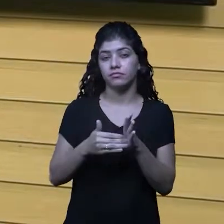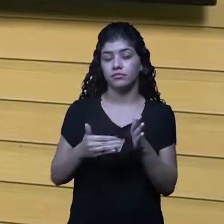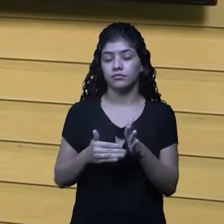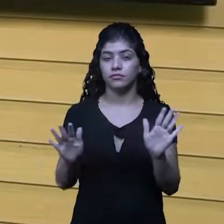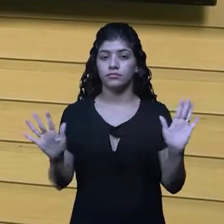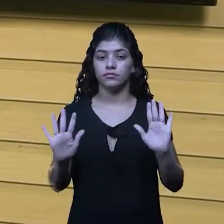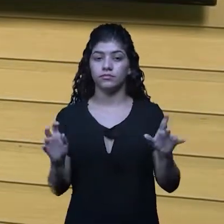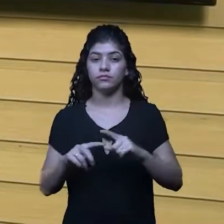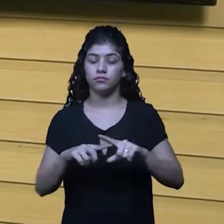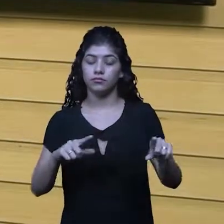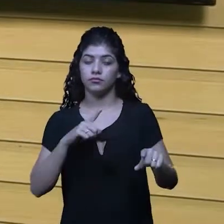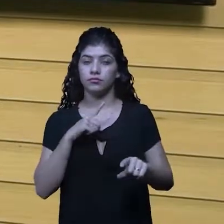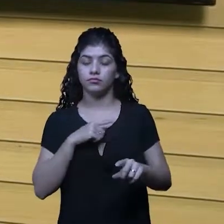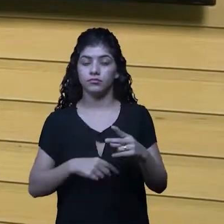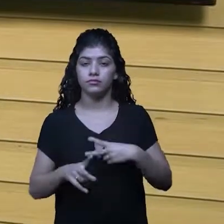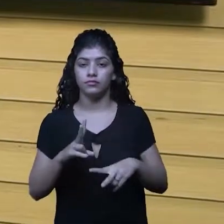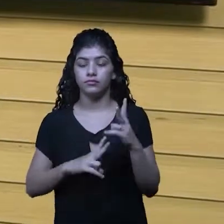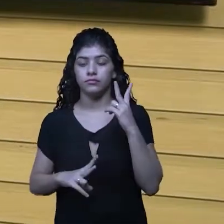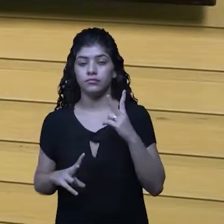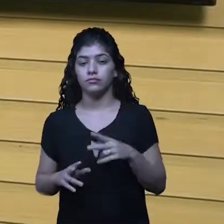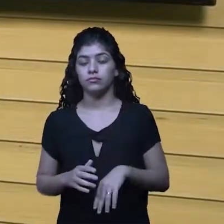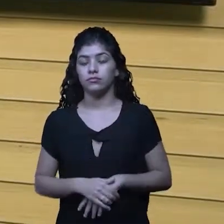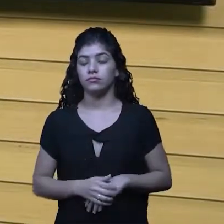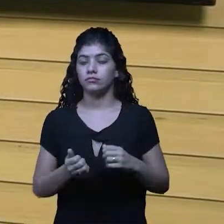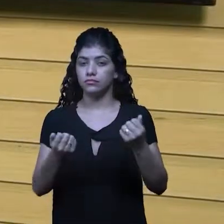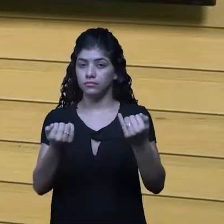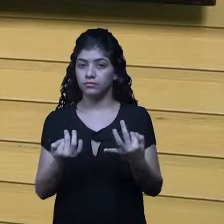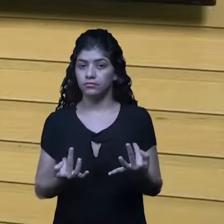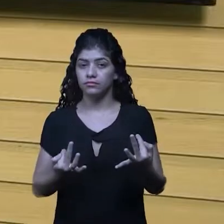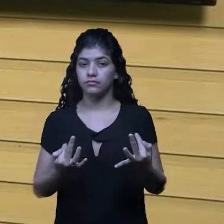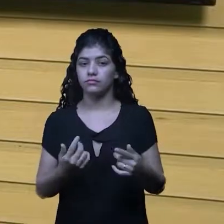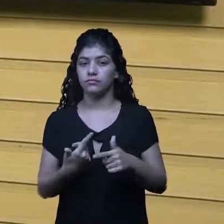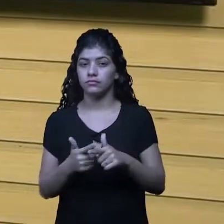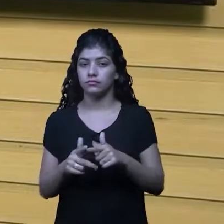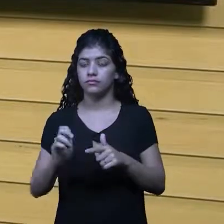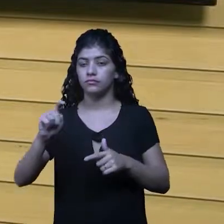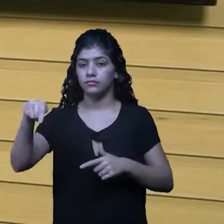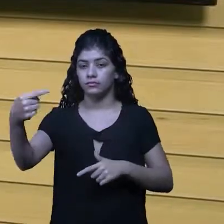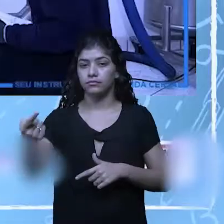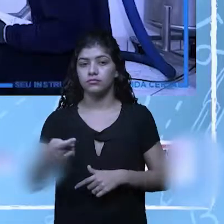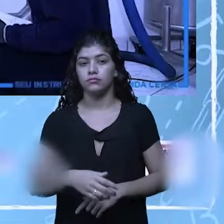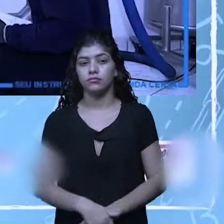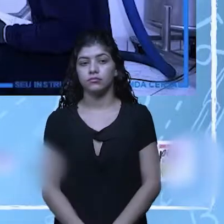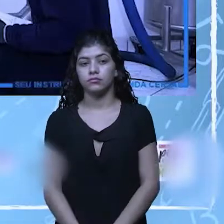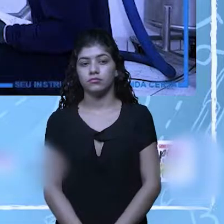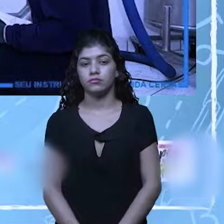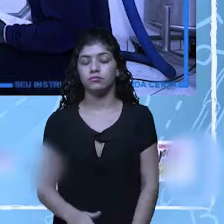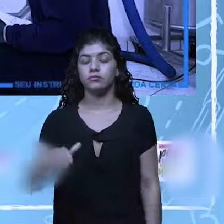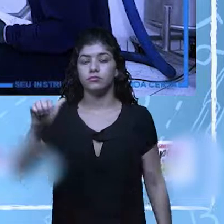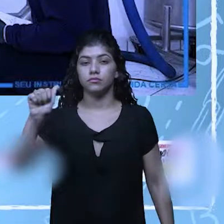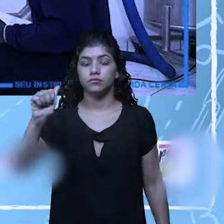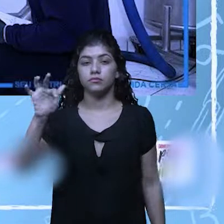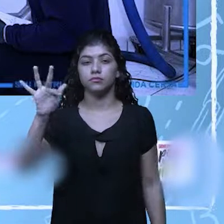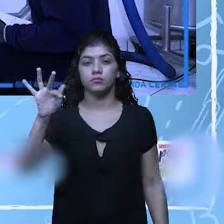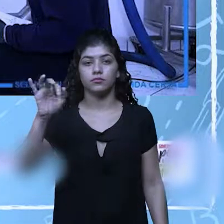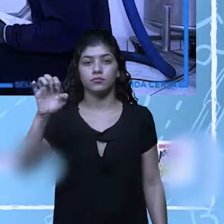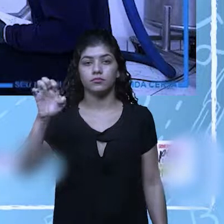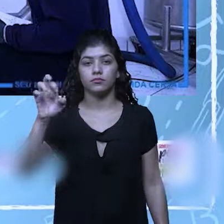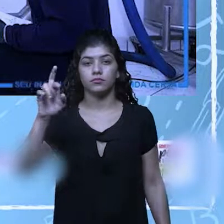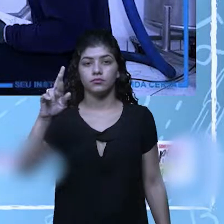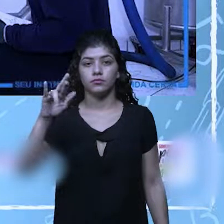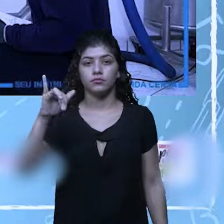resultado, porém ele vai aparecer lá. A gente vai falar um pouco mais sobre erros no decorrer das aulas. Já a